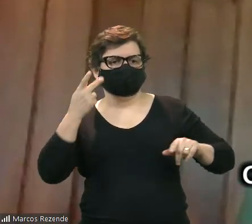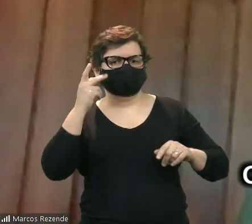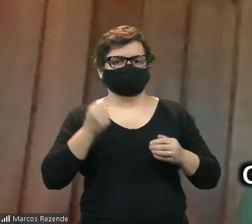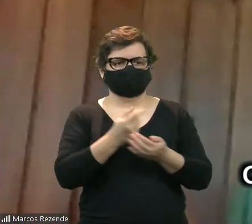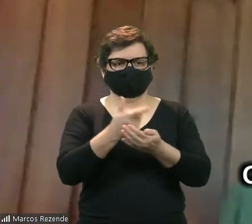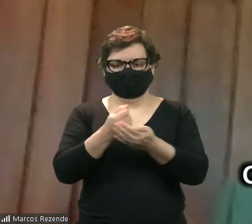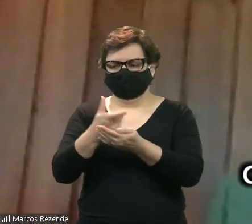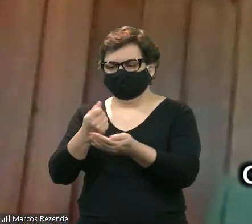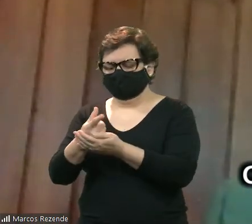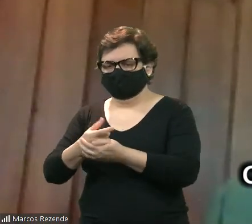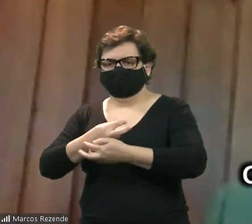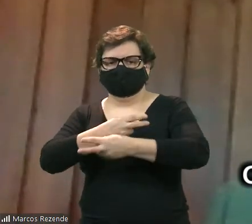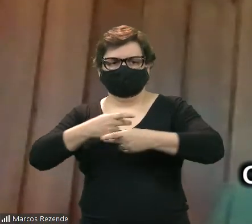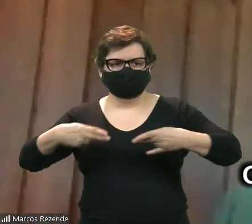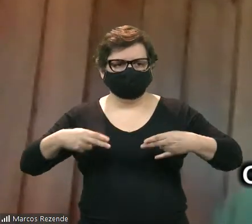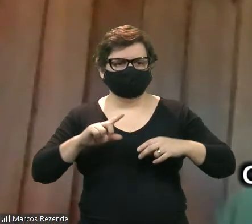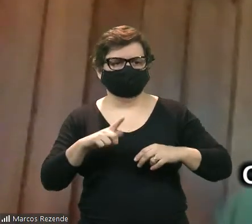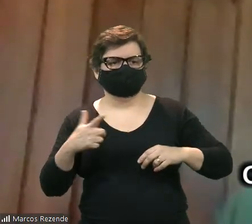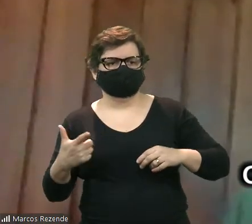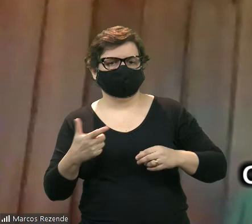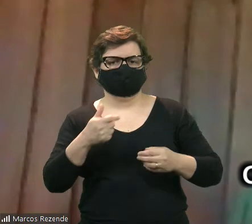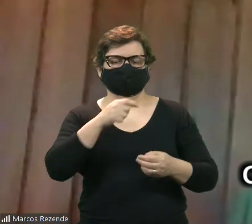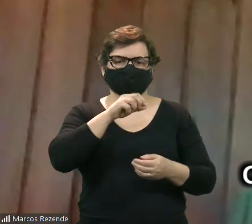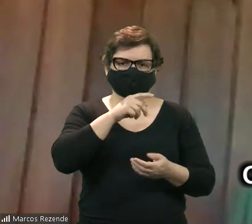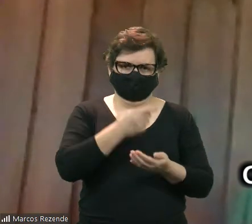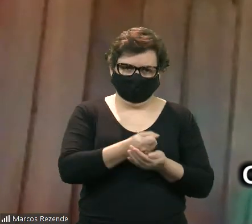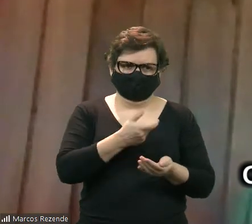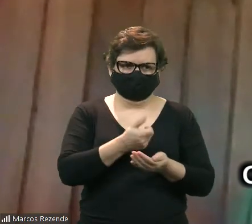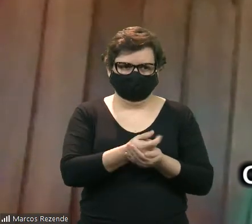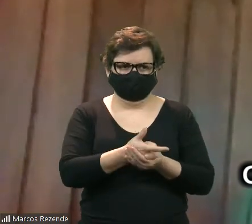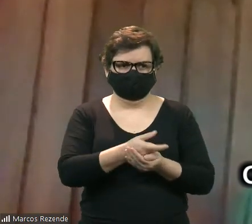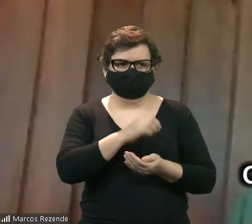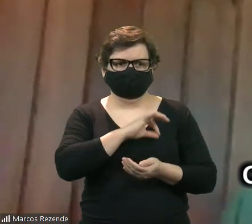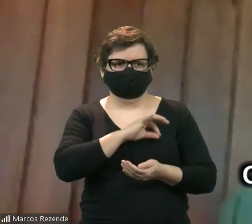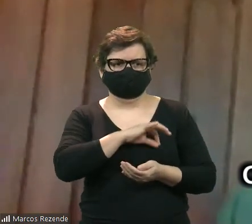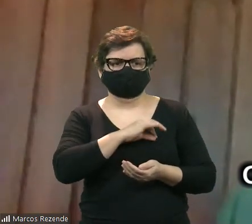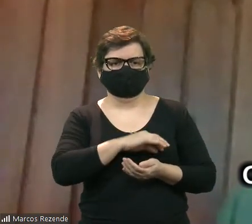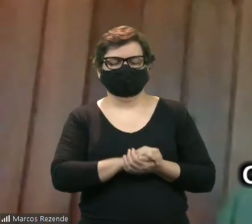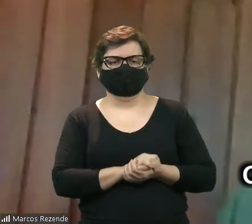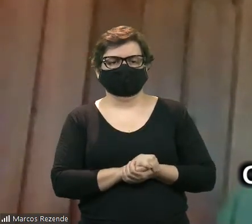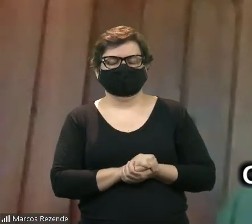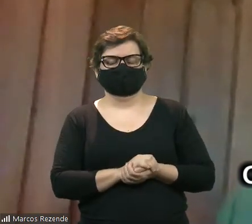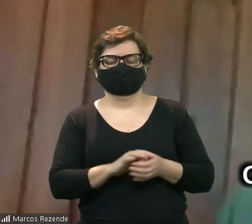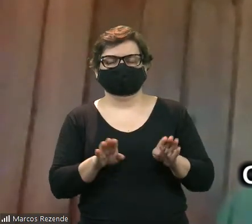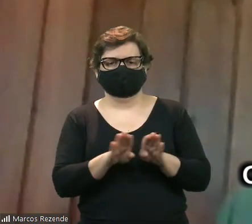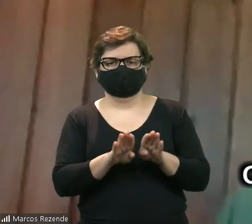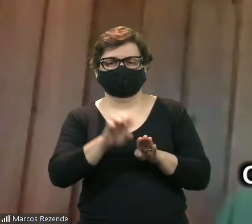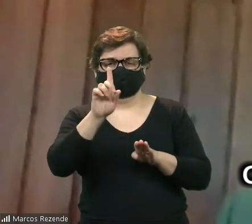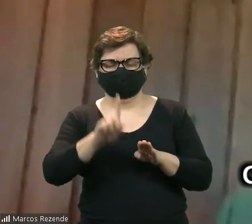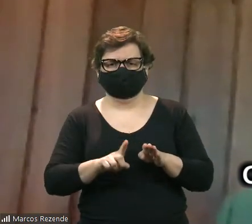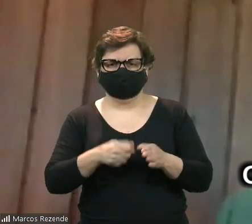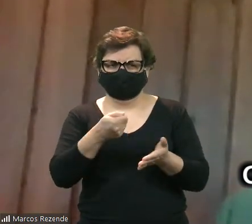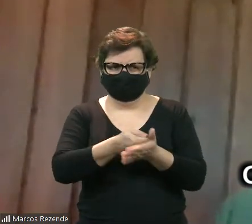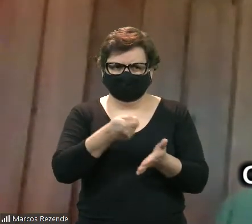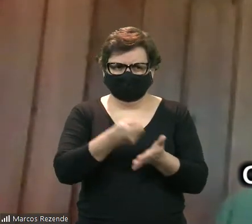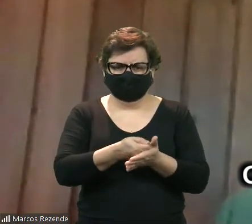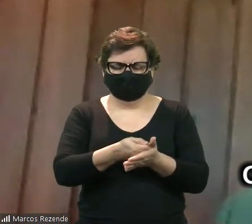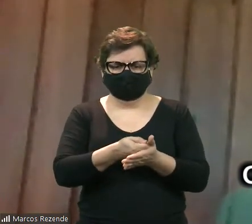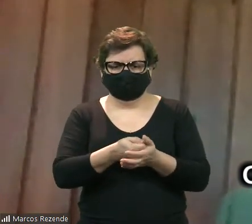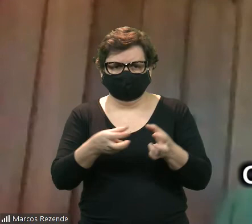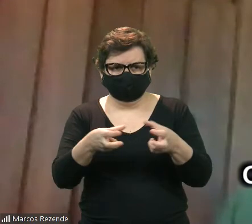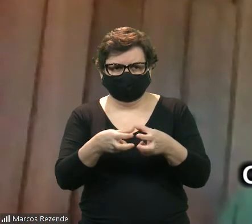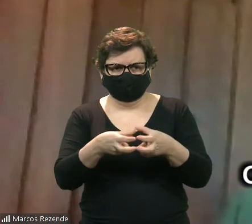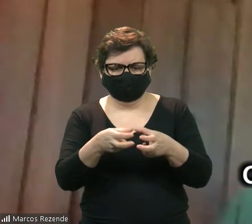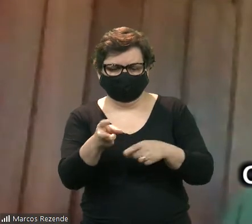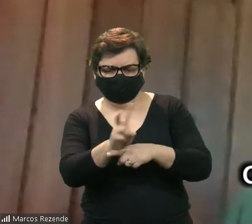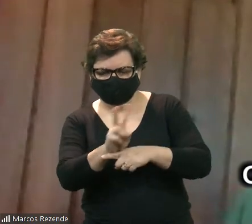material e pagamentos de outros insumos e serviços, considerando que é dever da Câmara fiscalizar o emprego desses recursos